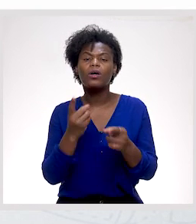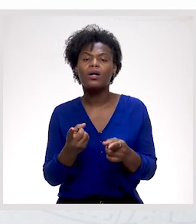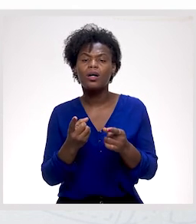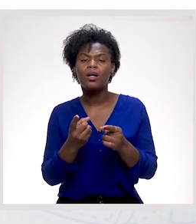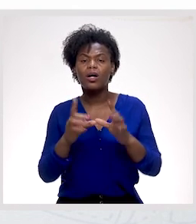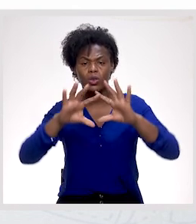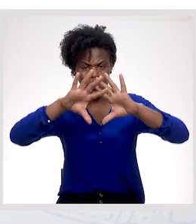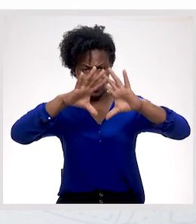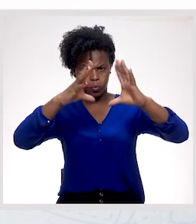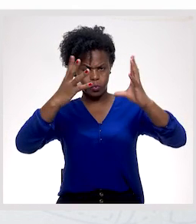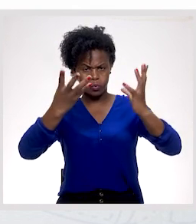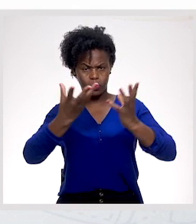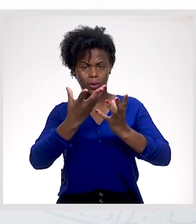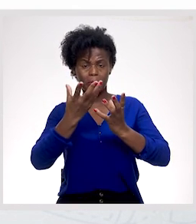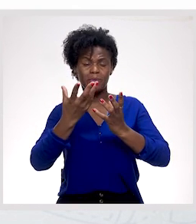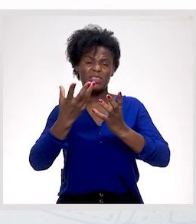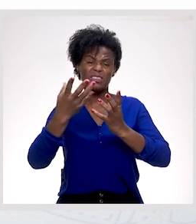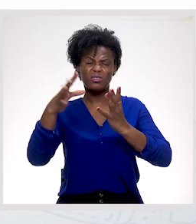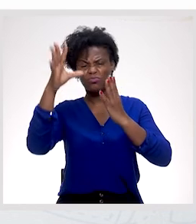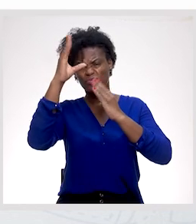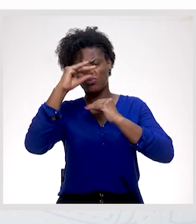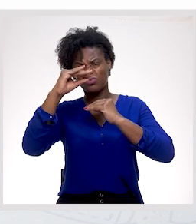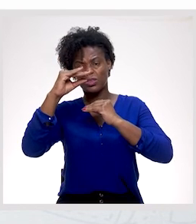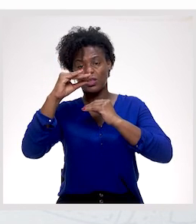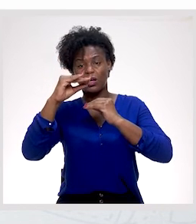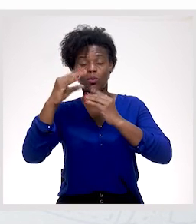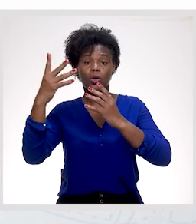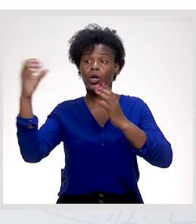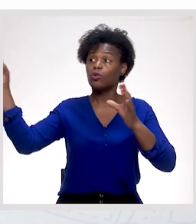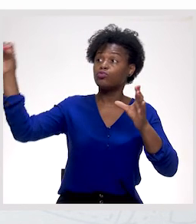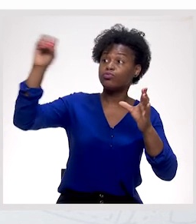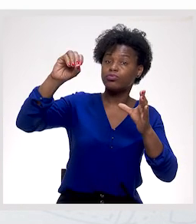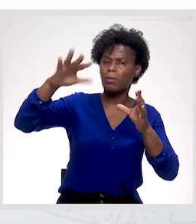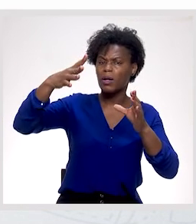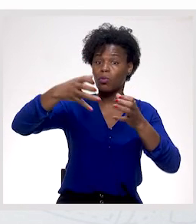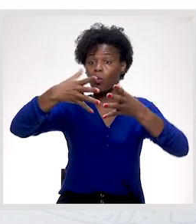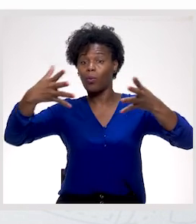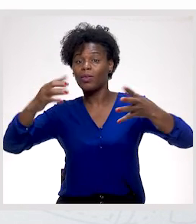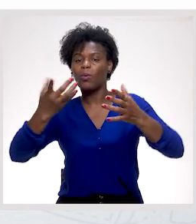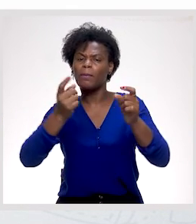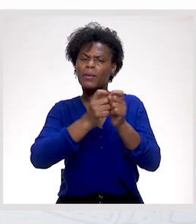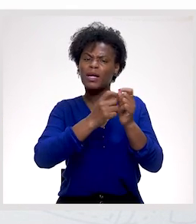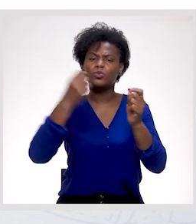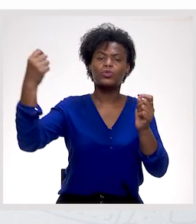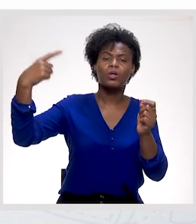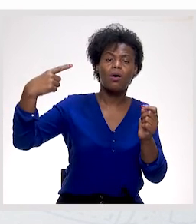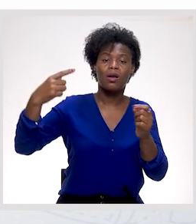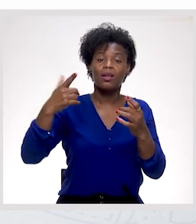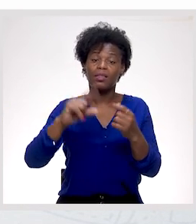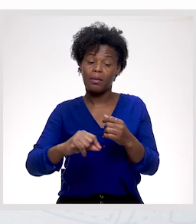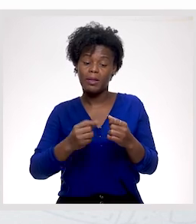de diâmetro de um cometa quando se aproxima do Sol. E também vão apresentar o conceito